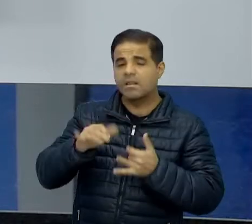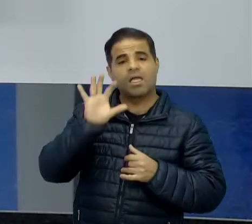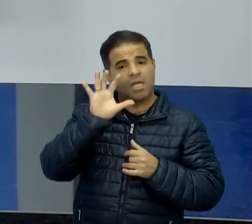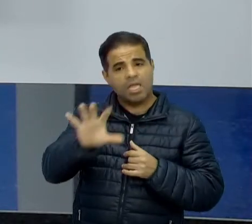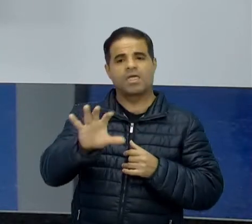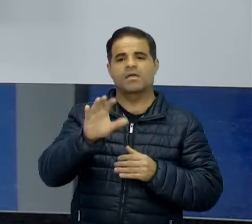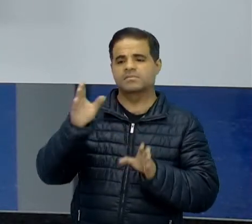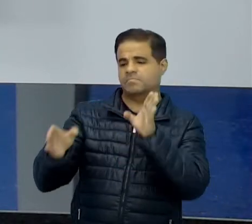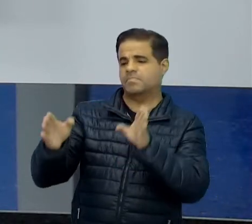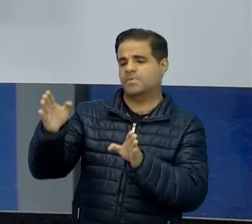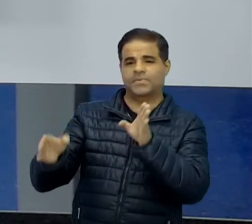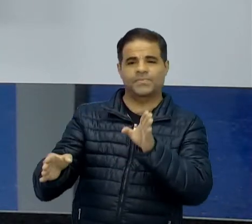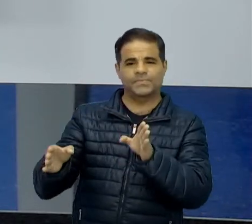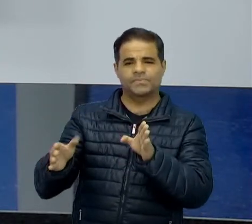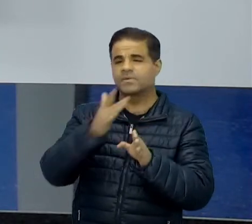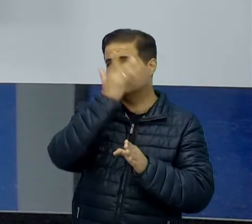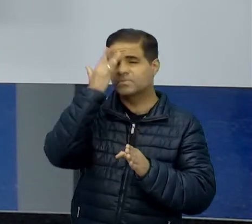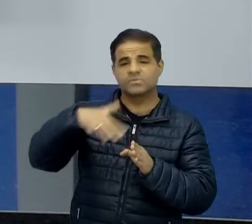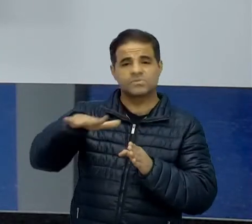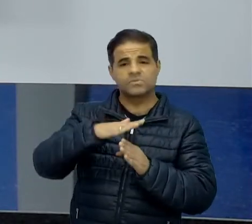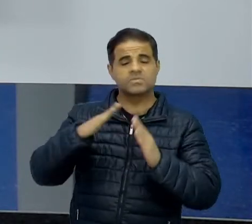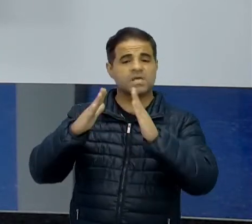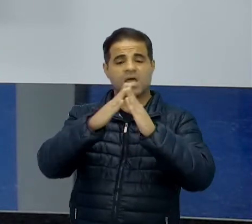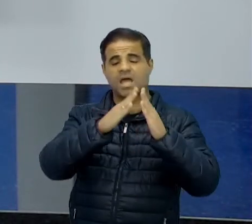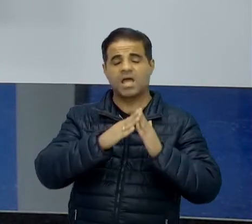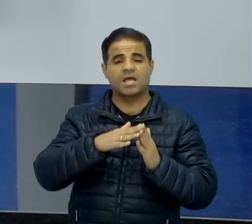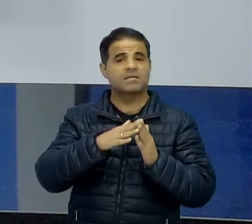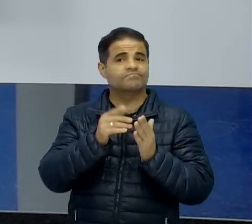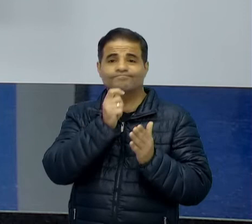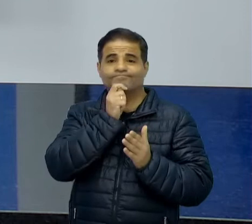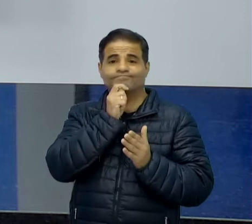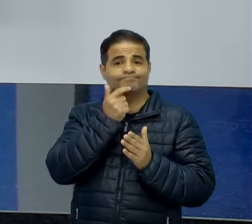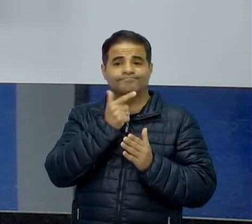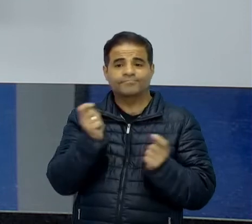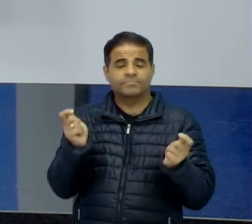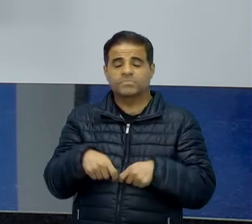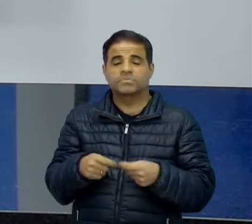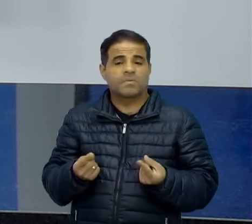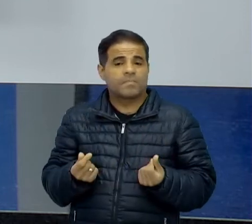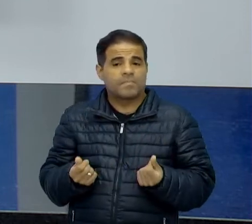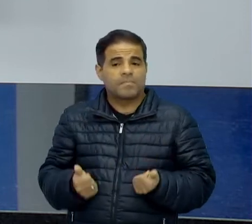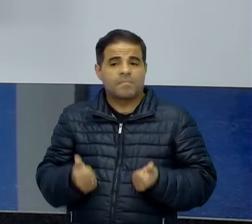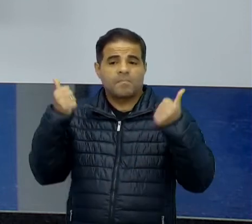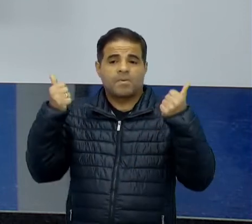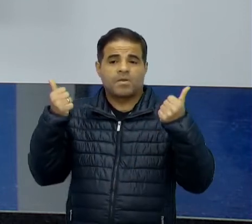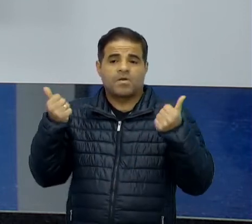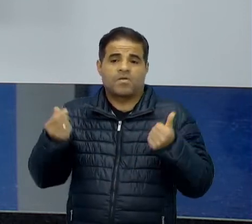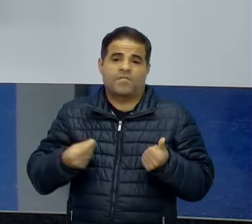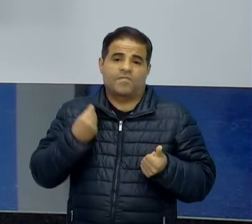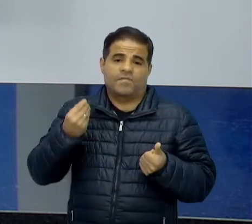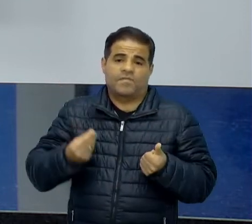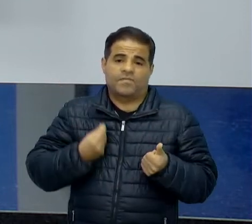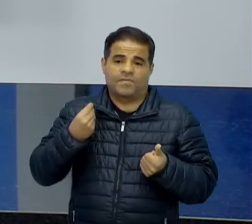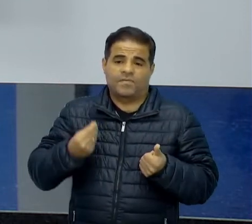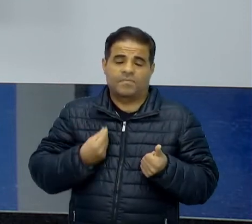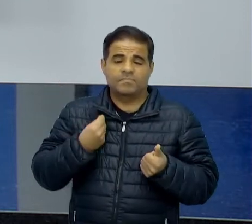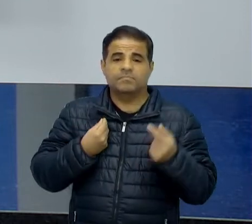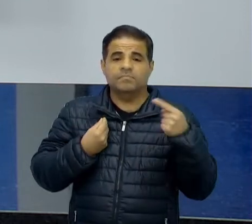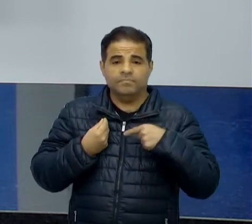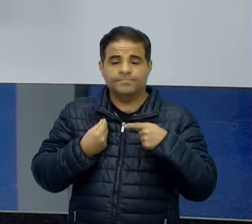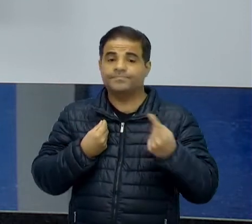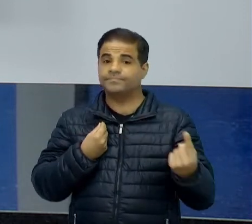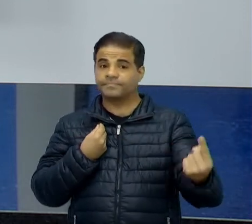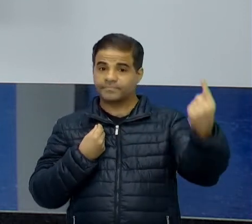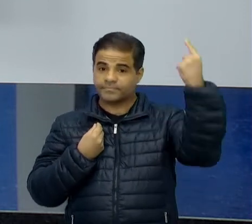esse período, né? Então as pessoas moravam nos cortiços porque não tinha uma condição melhor de vida, tá? E a gente está falando agora do cortiço lá do